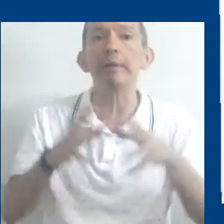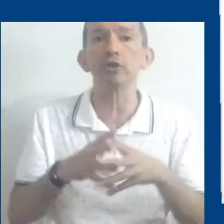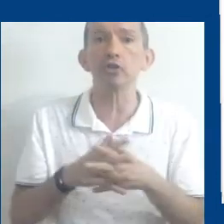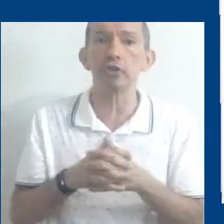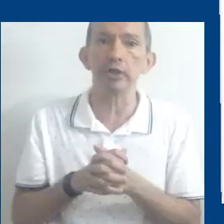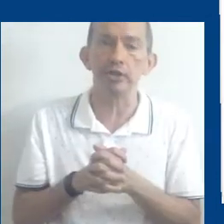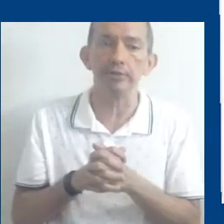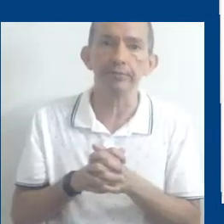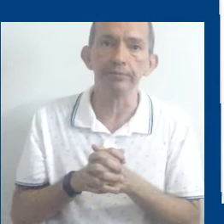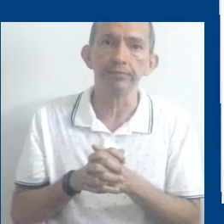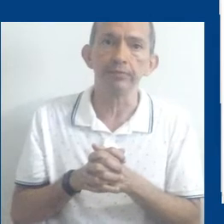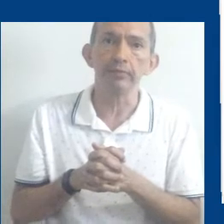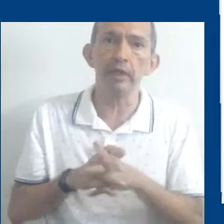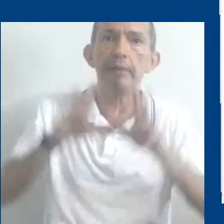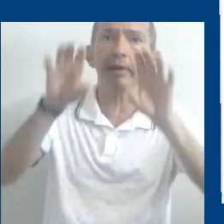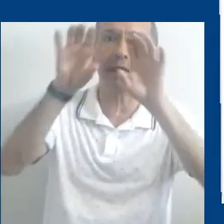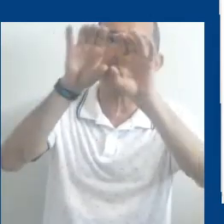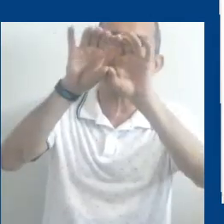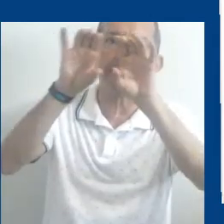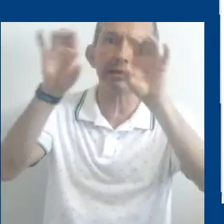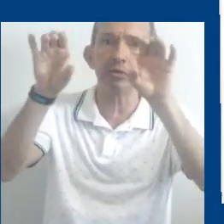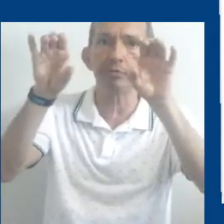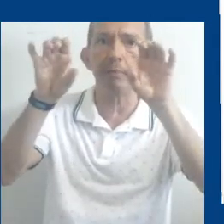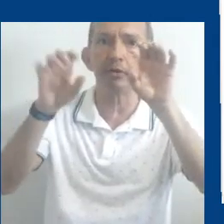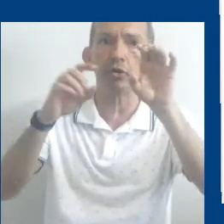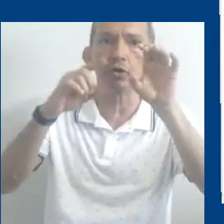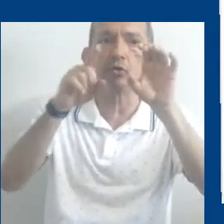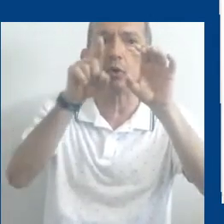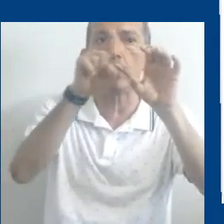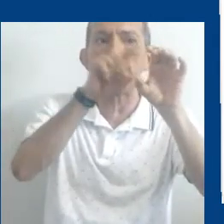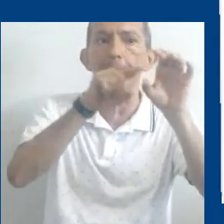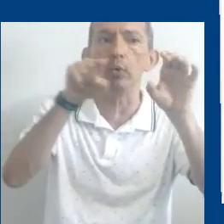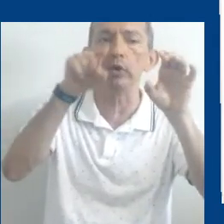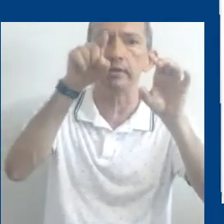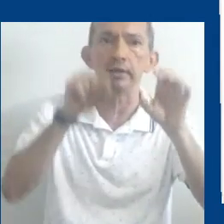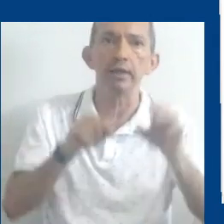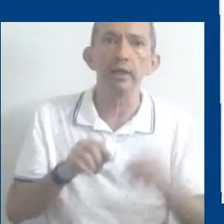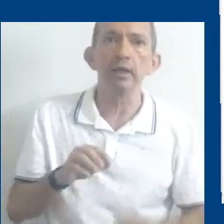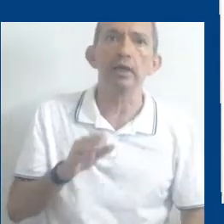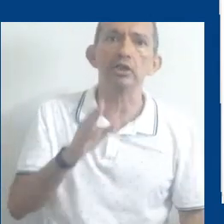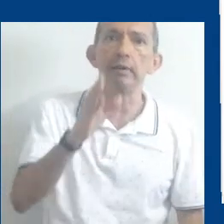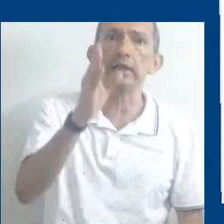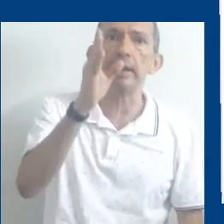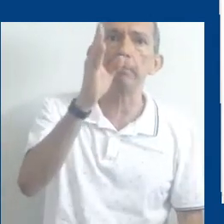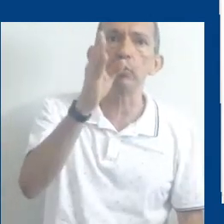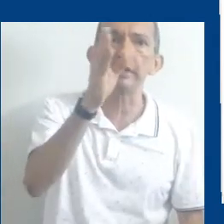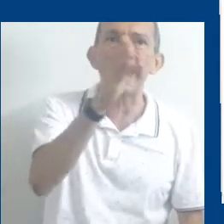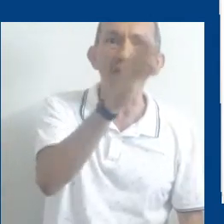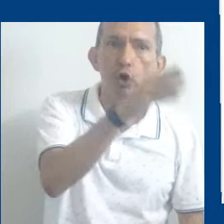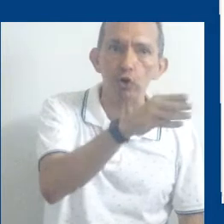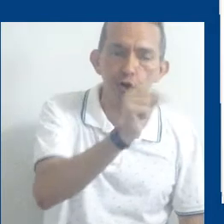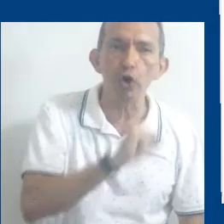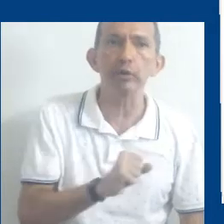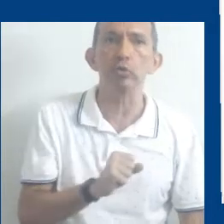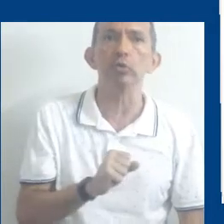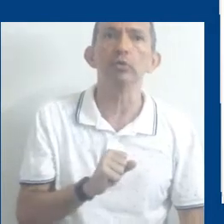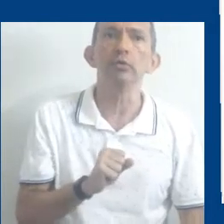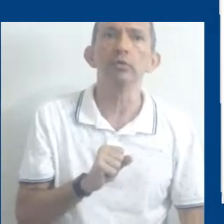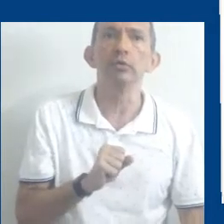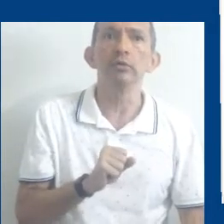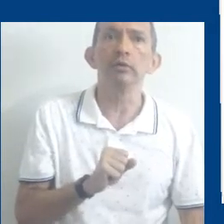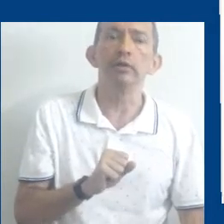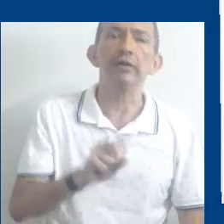do espermatozoide. Lembra que na cabeça do espermatozoide não tem um capuz, que é chamado de capuz